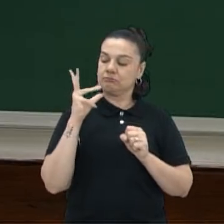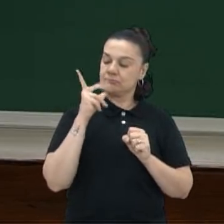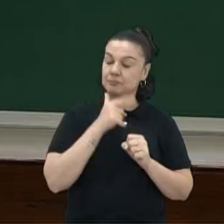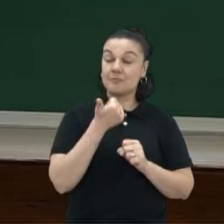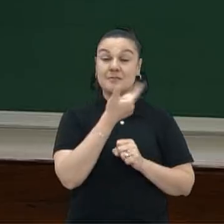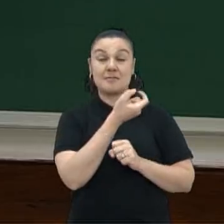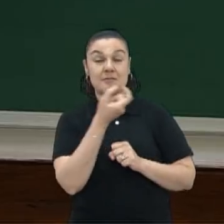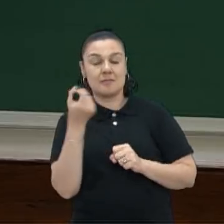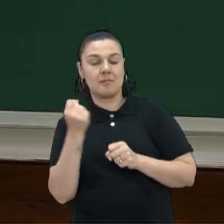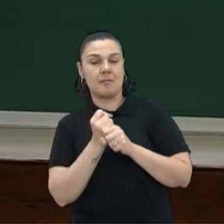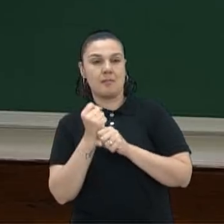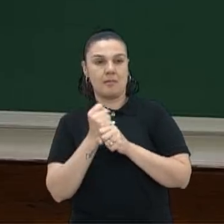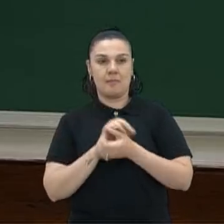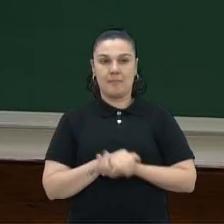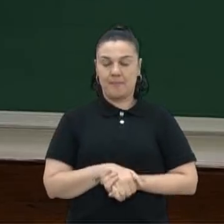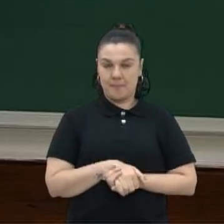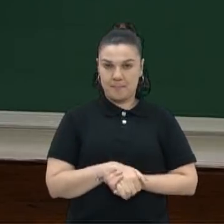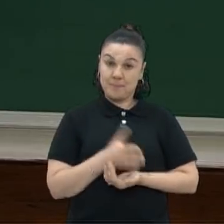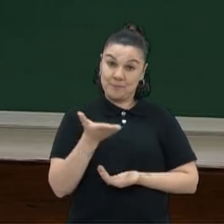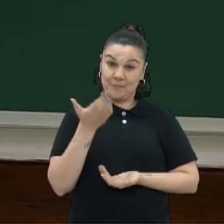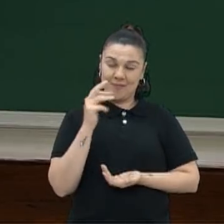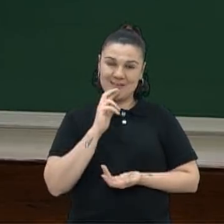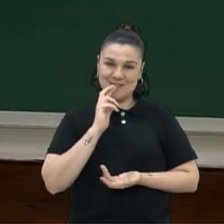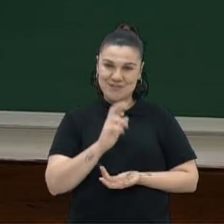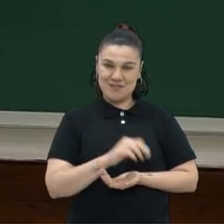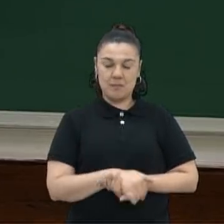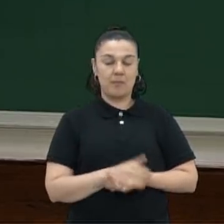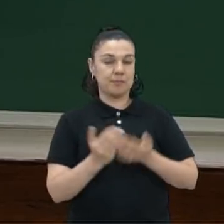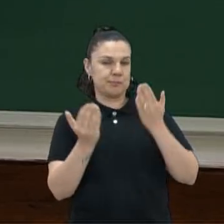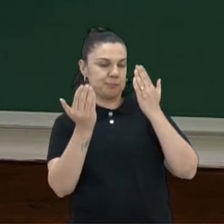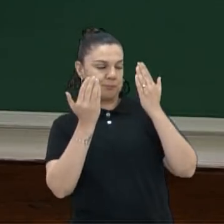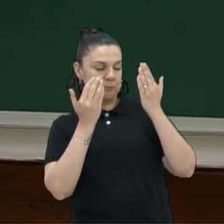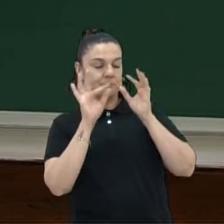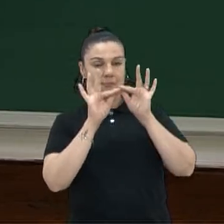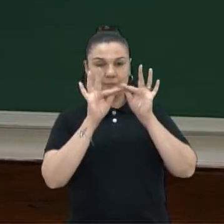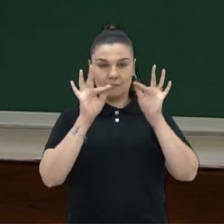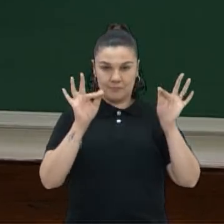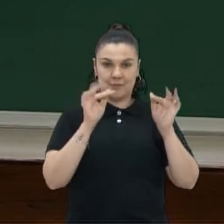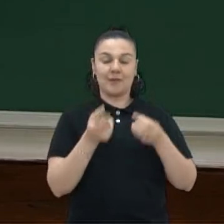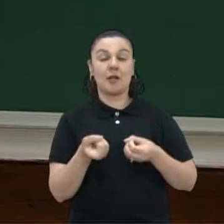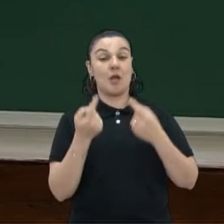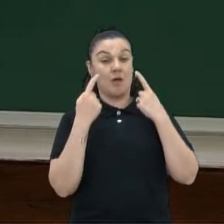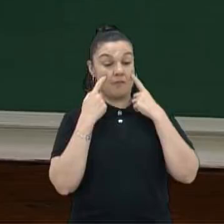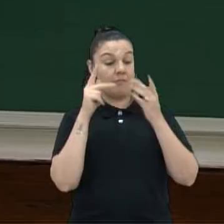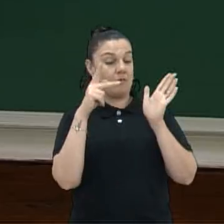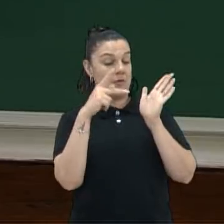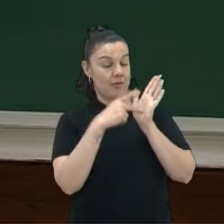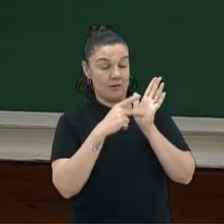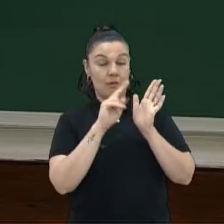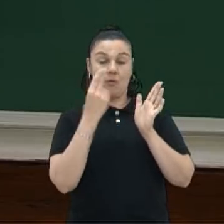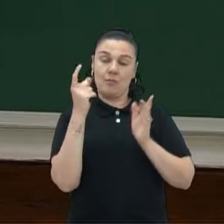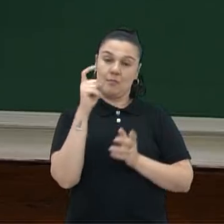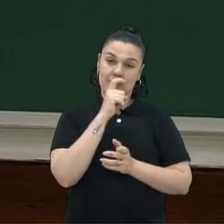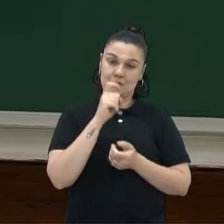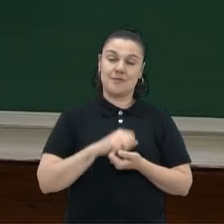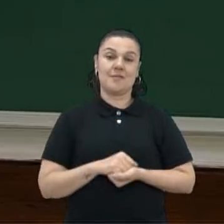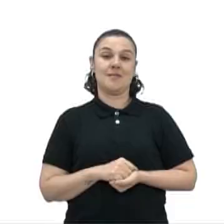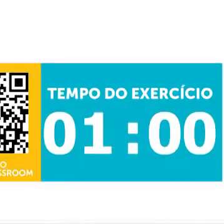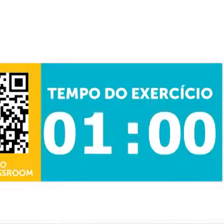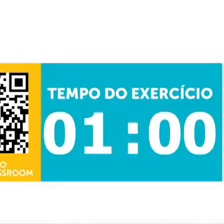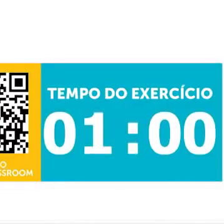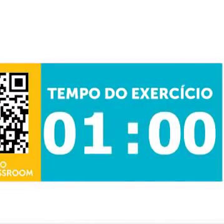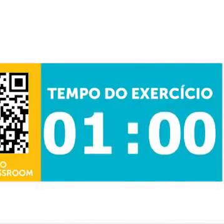centenas de anos. Vamos lá, pessoal? Analisa bem a frase e verifica se ela é falsa ou verdadeira.